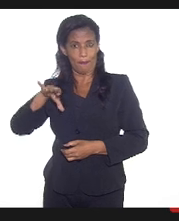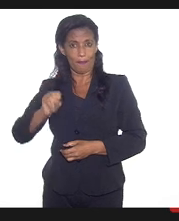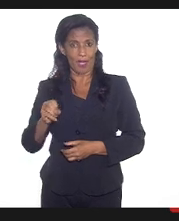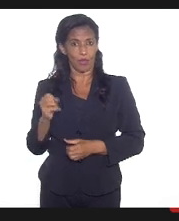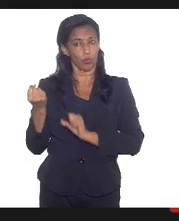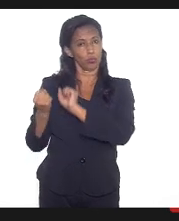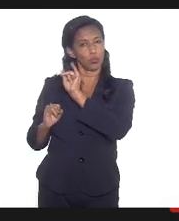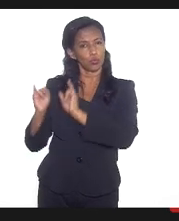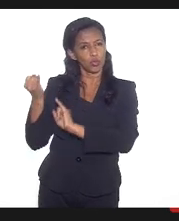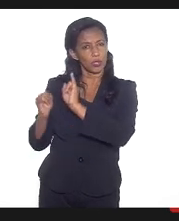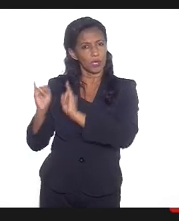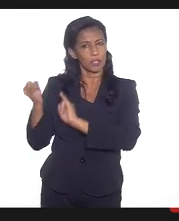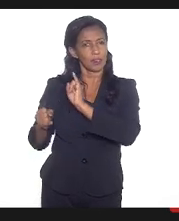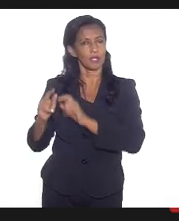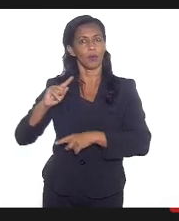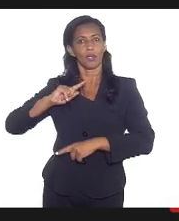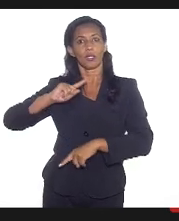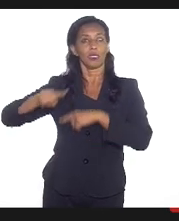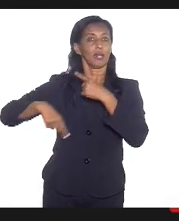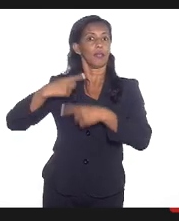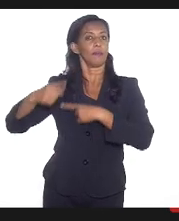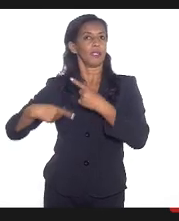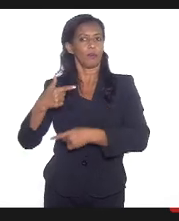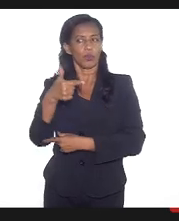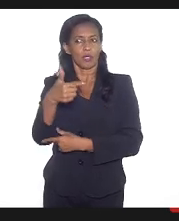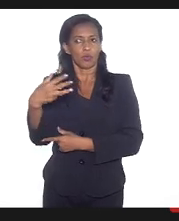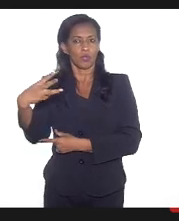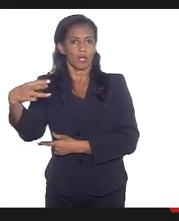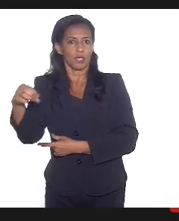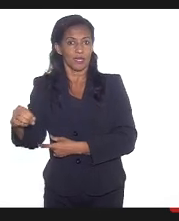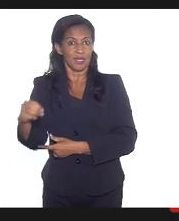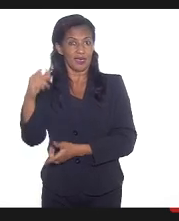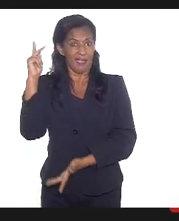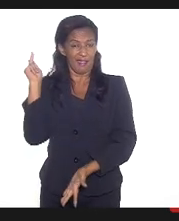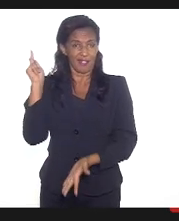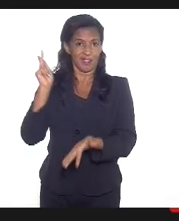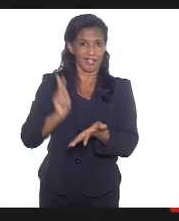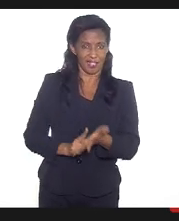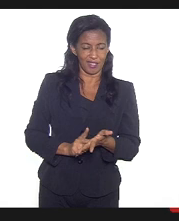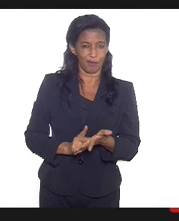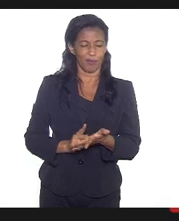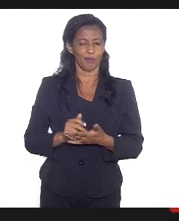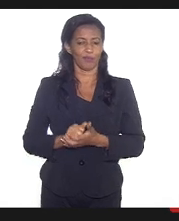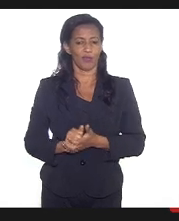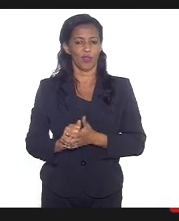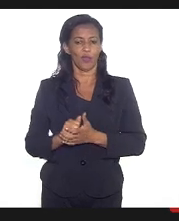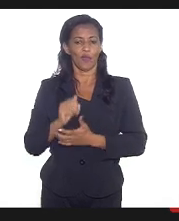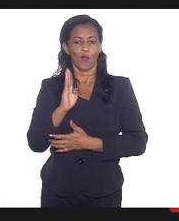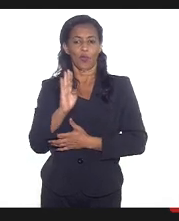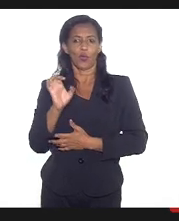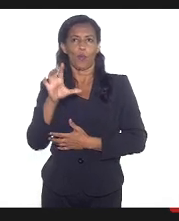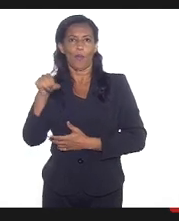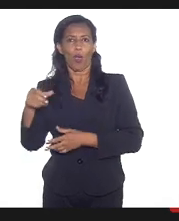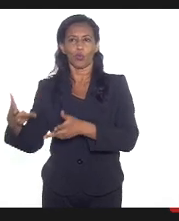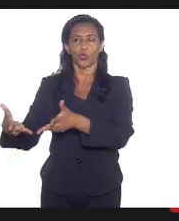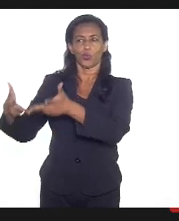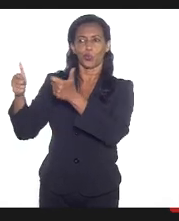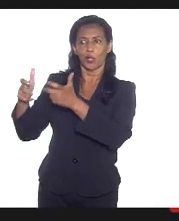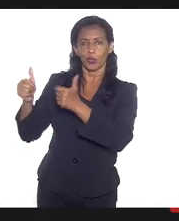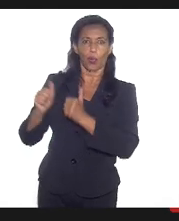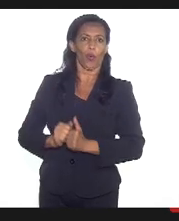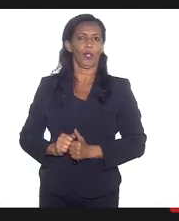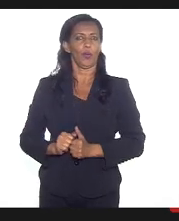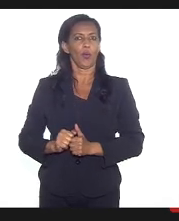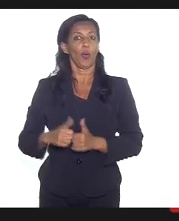e principalmente depois que a resolução 230 viesse, que era para a gente mapear exatamente, ó, foi no campo, foi num bloco exploratório, poxa, tem